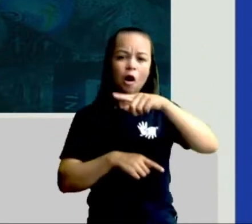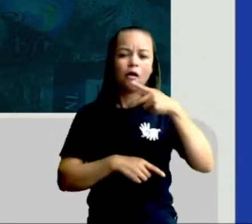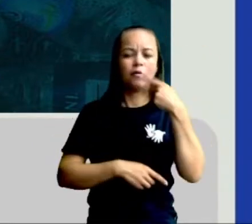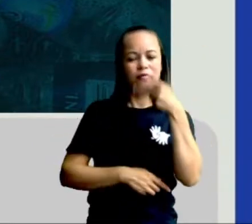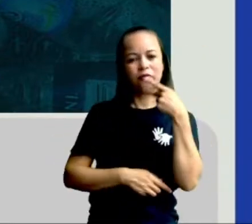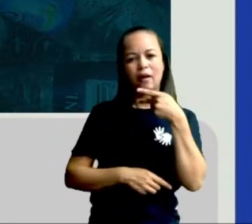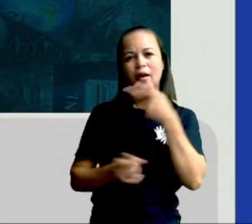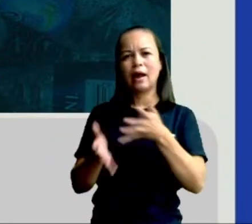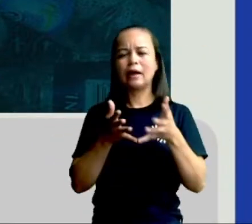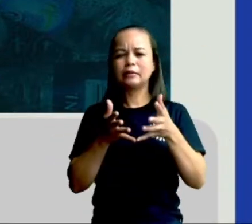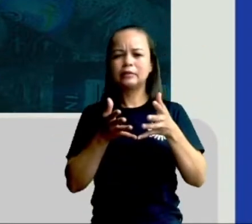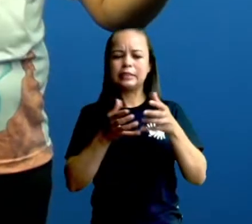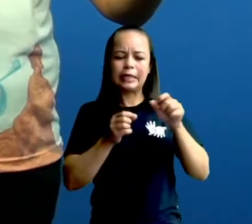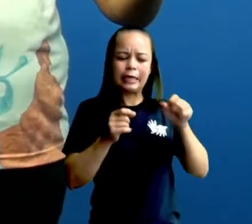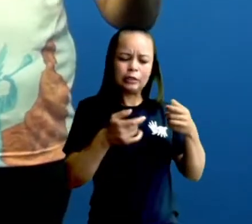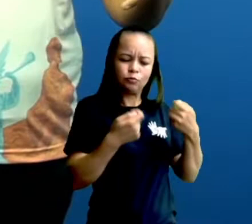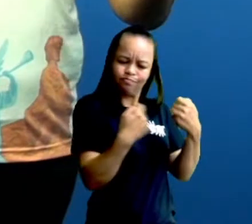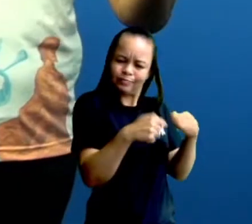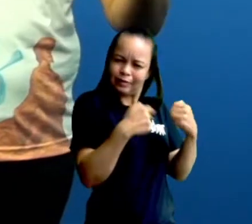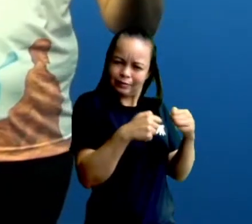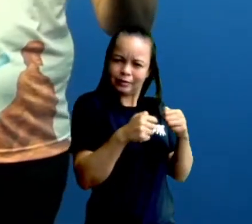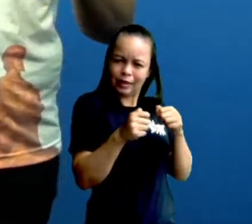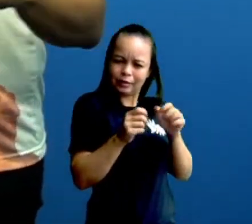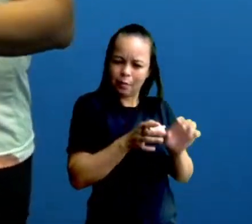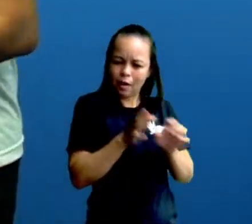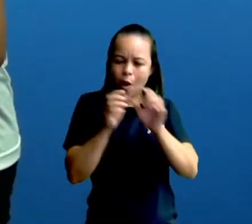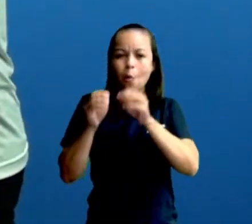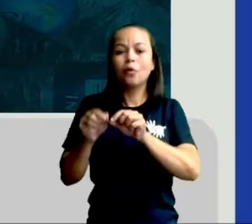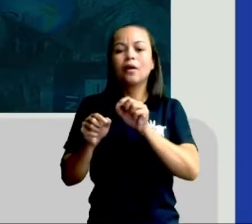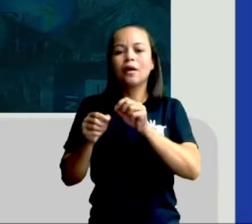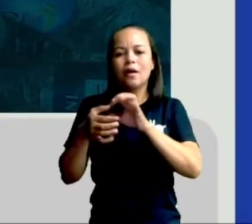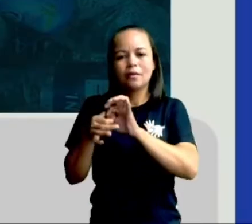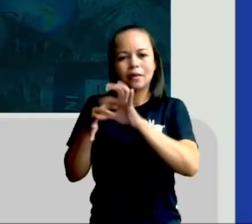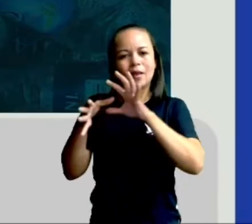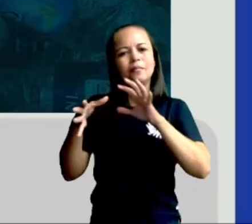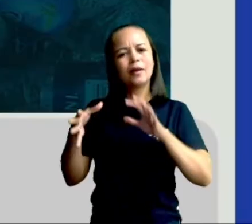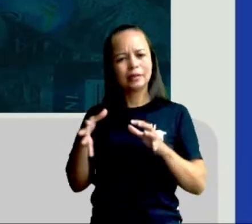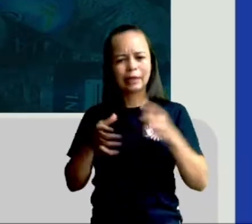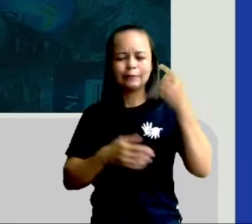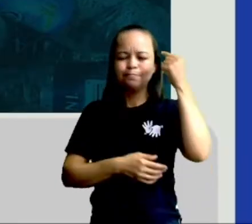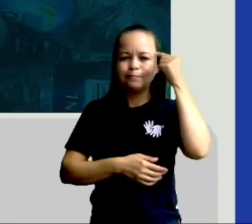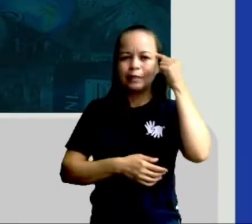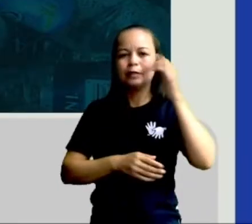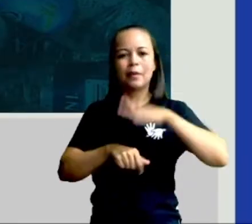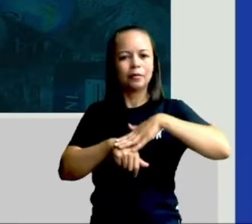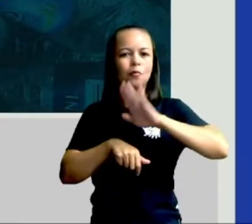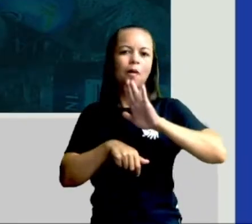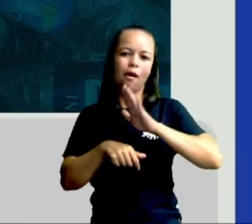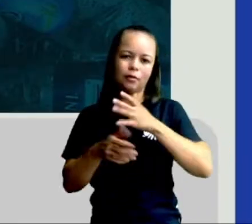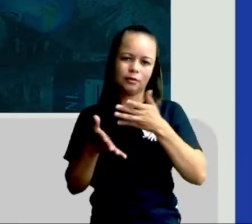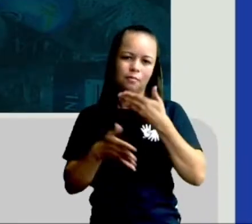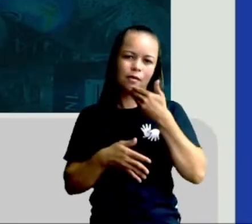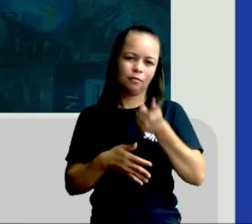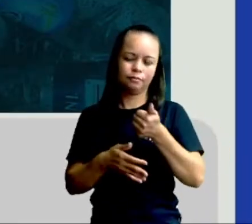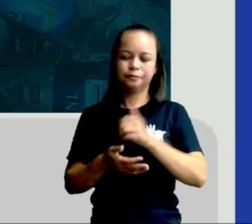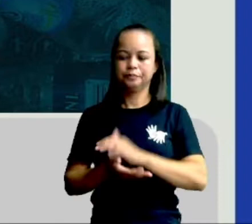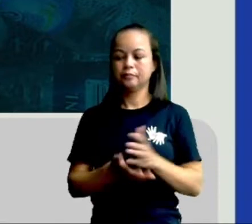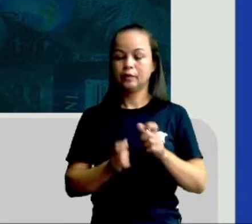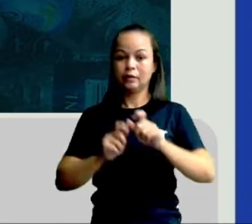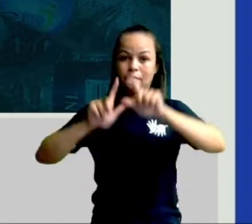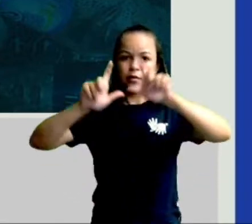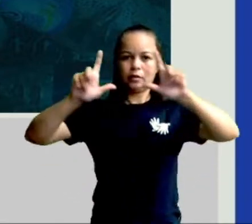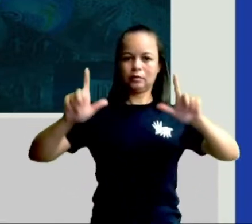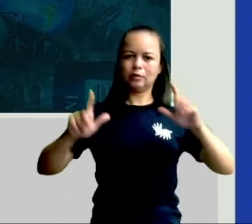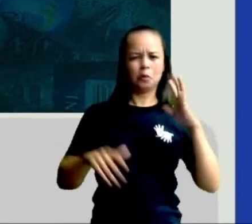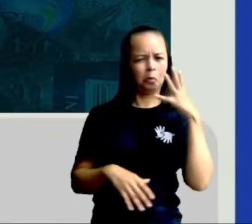travessia de sair do reino da necessidade para o reino da liberdade. Volta de novo essa imagem aí, por favor, produção. Vocês estão vendo aí essa silhueta aí tão